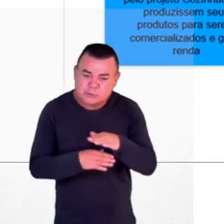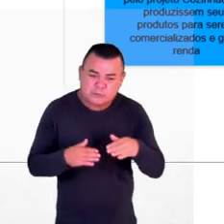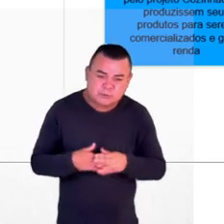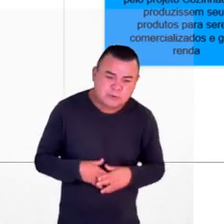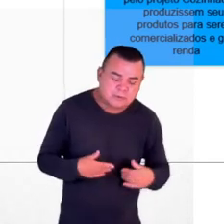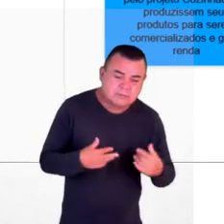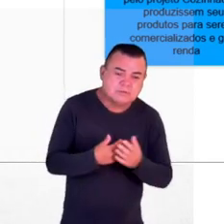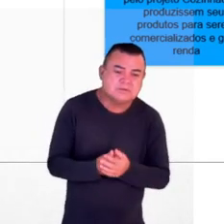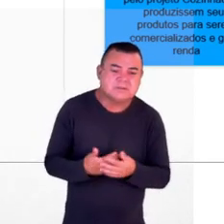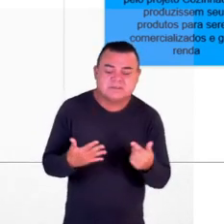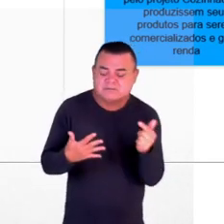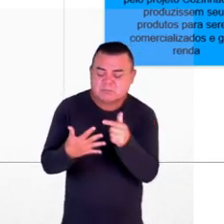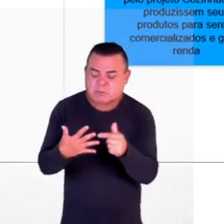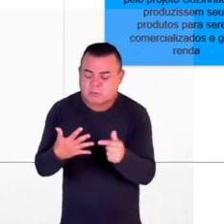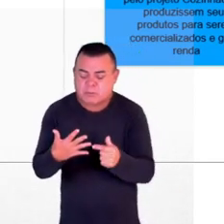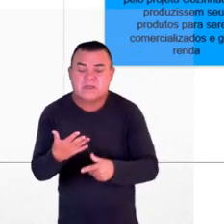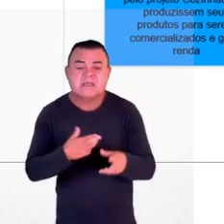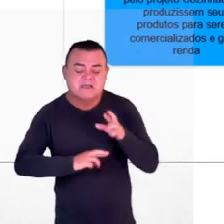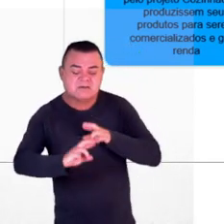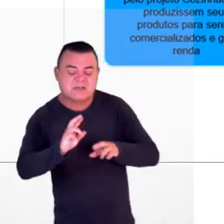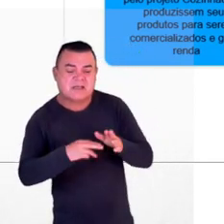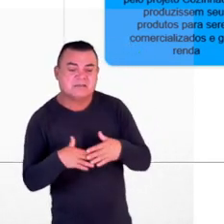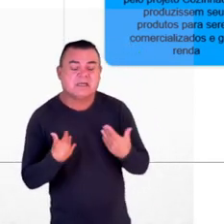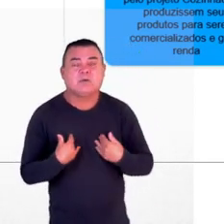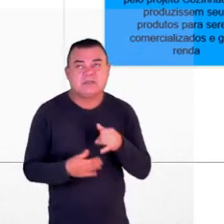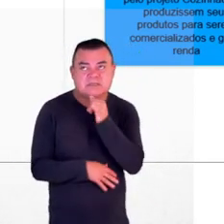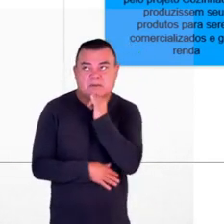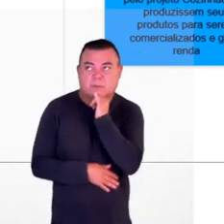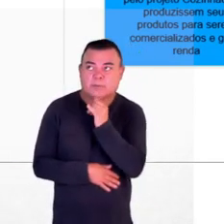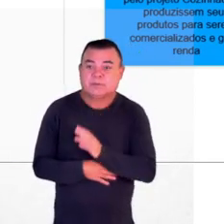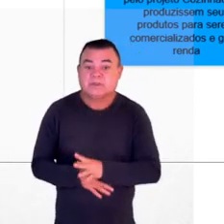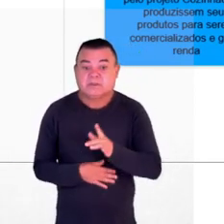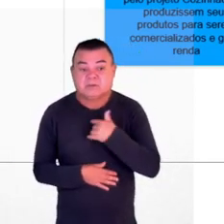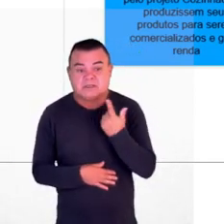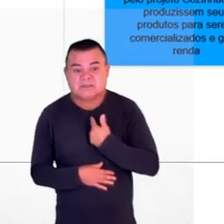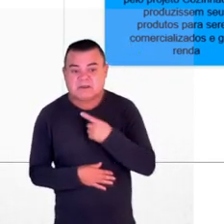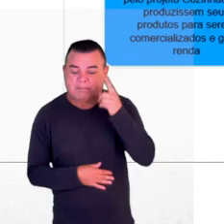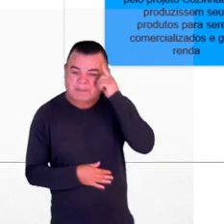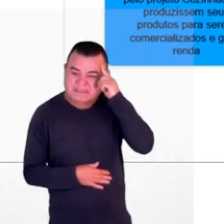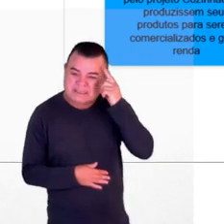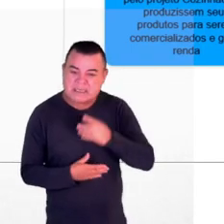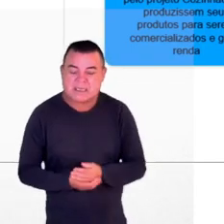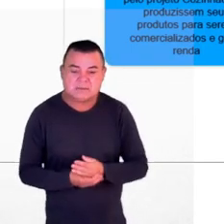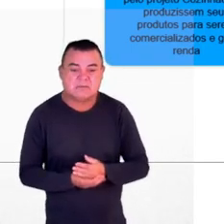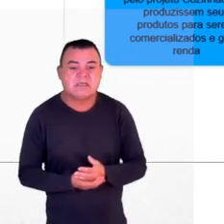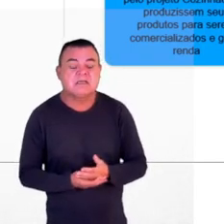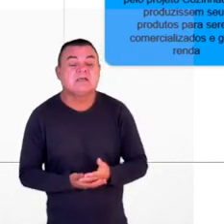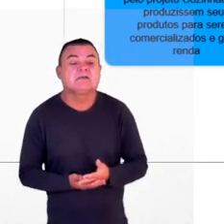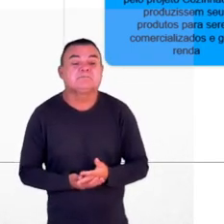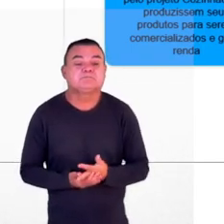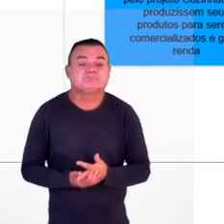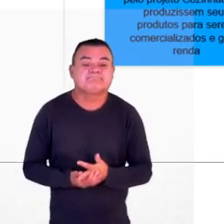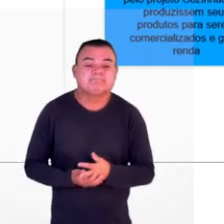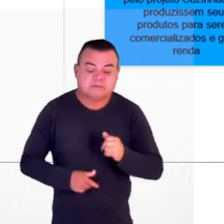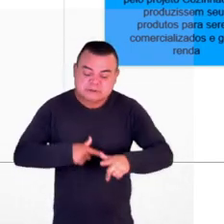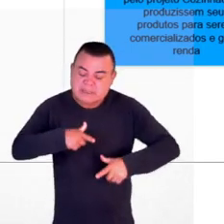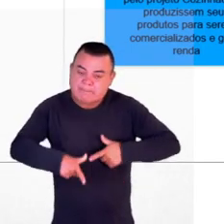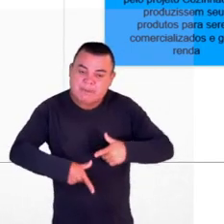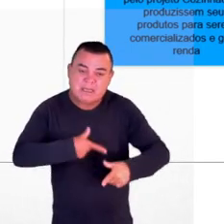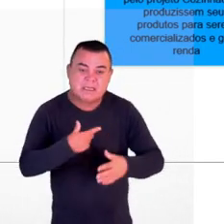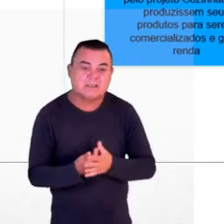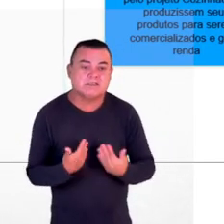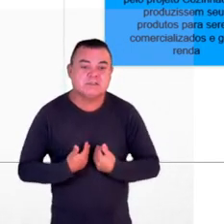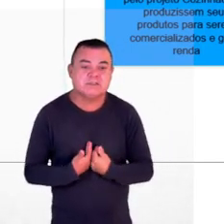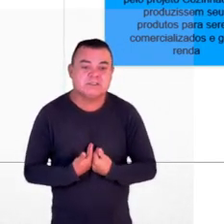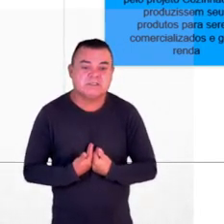inclusive quando a gente vai por exemplo pensar numa ação de eh de